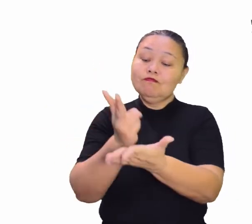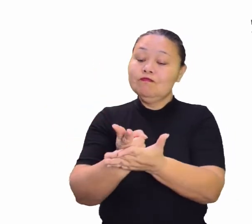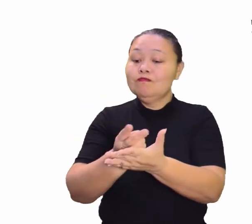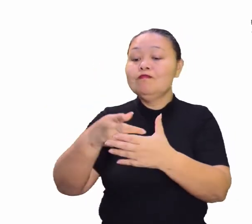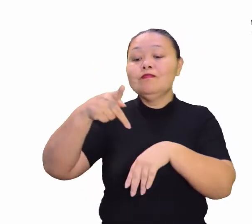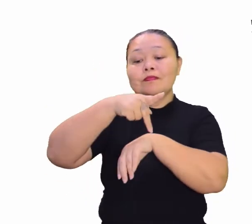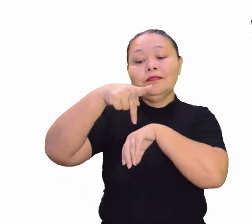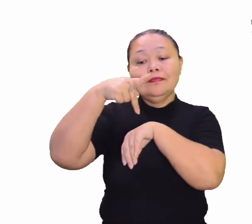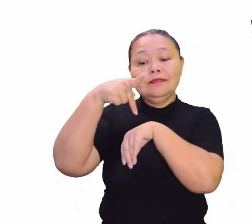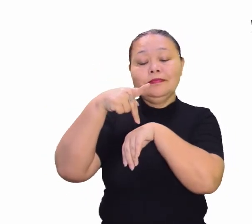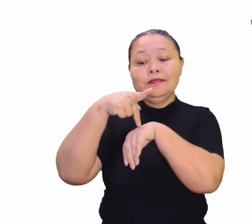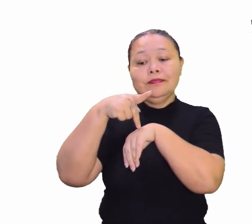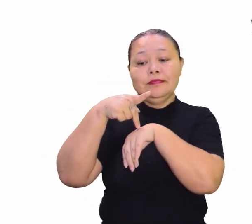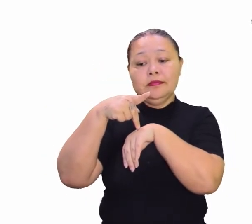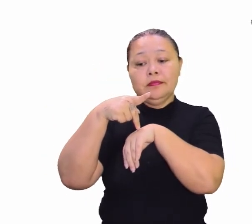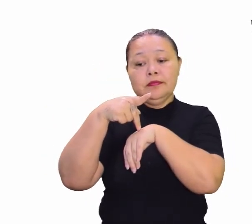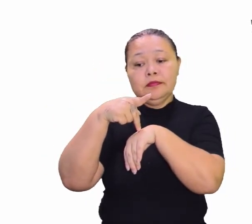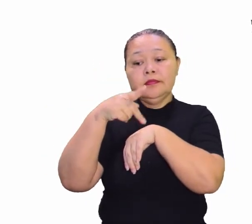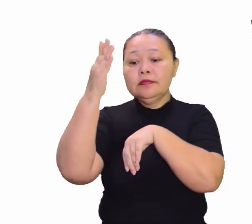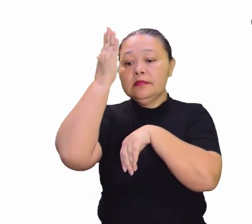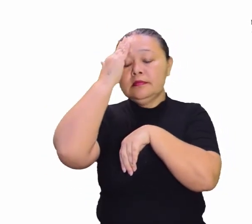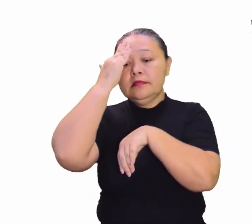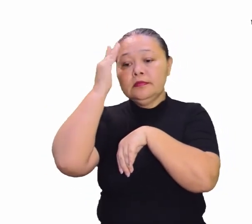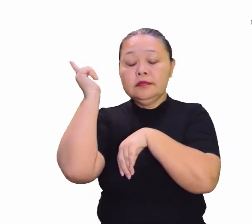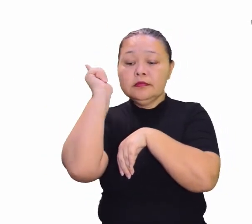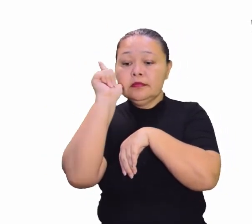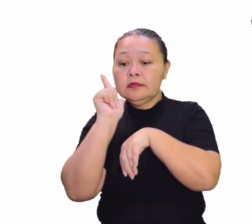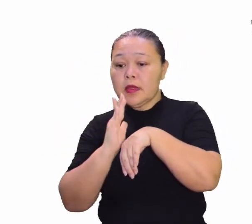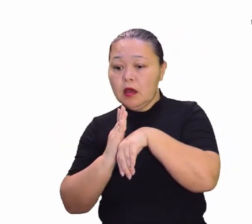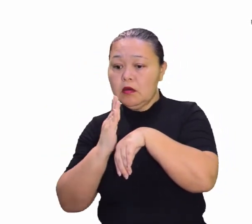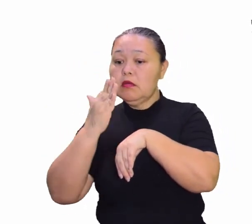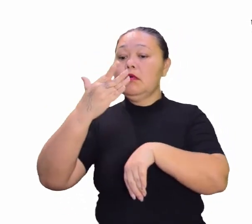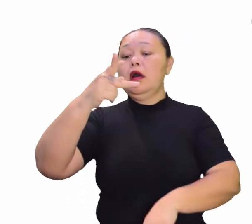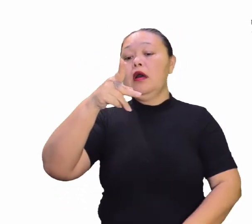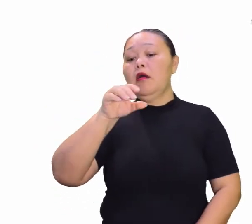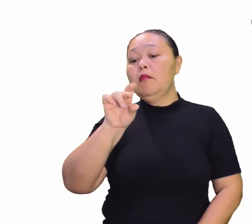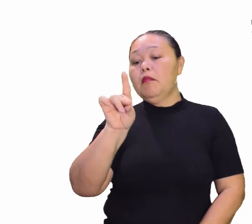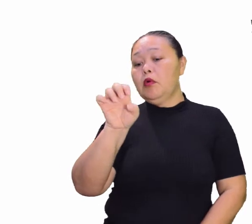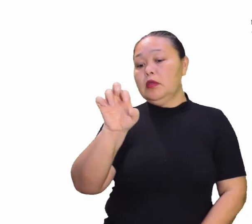próprio país para saber quem que vai chegar ao poder. Isso mesmo.